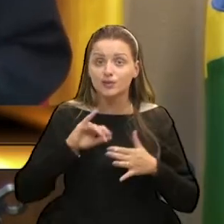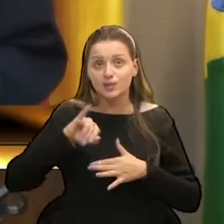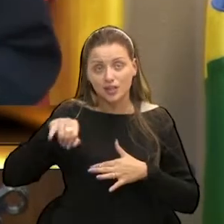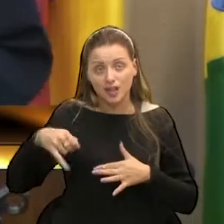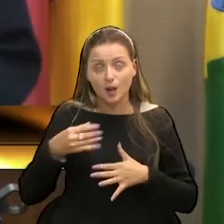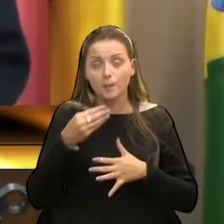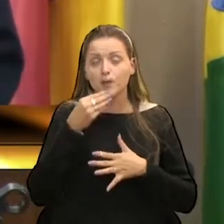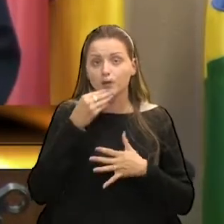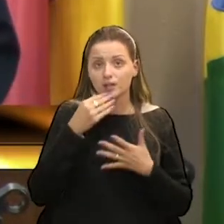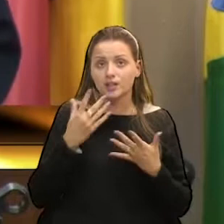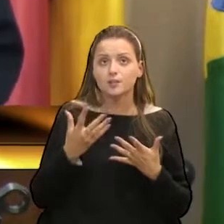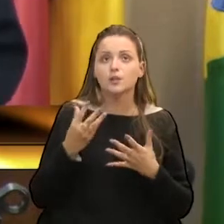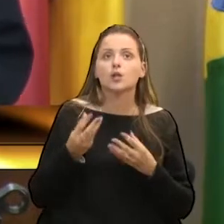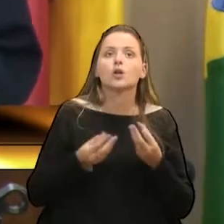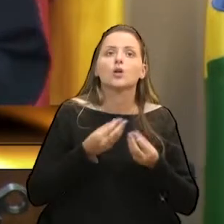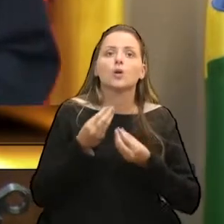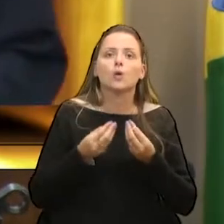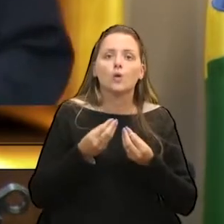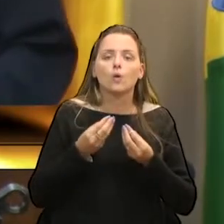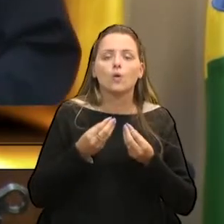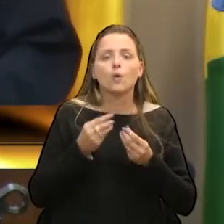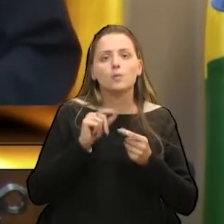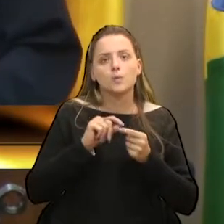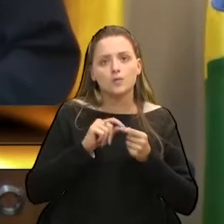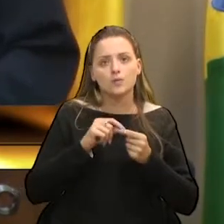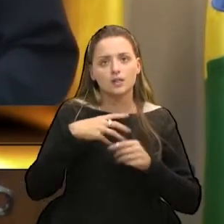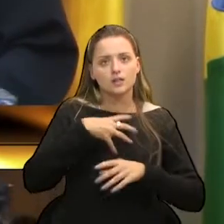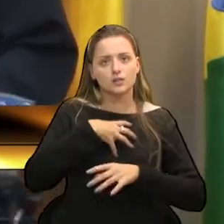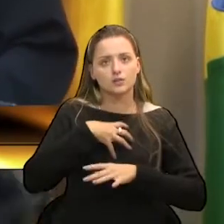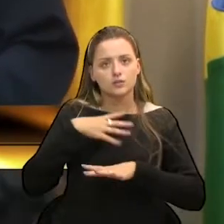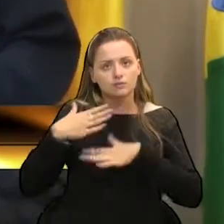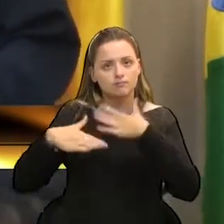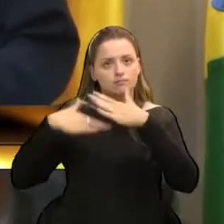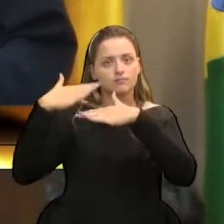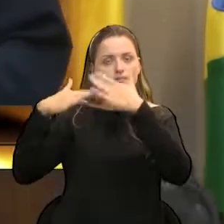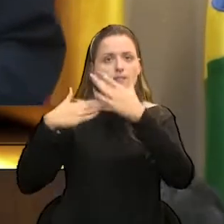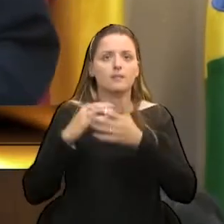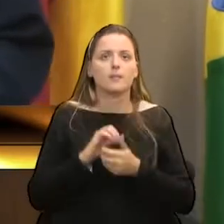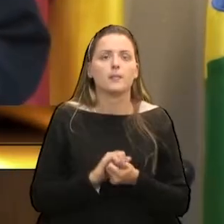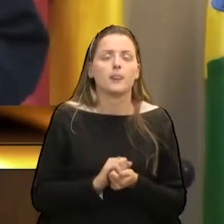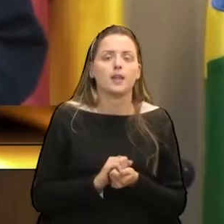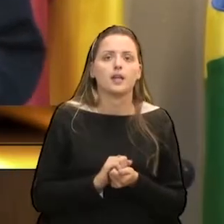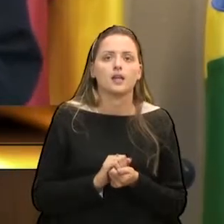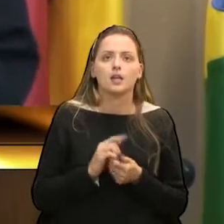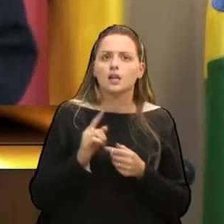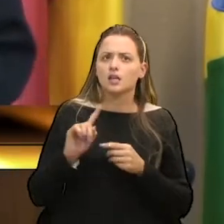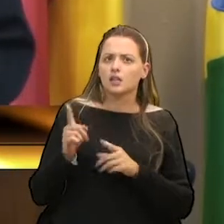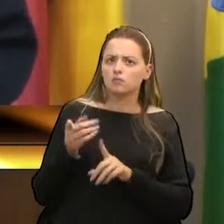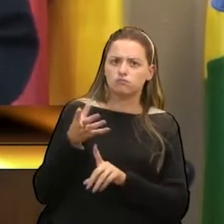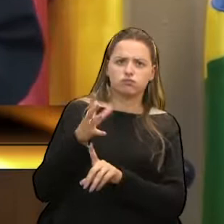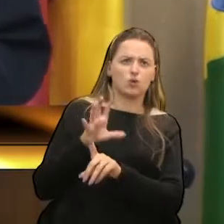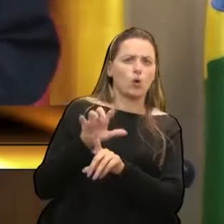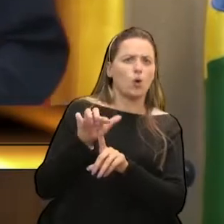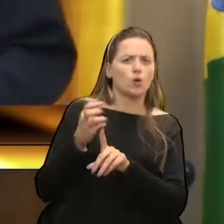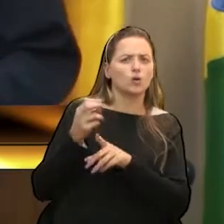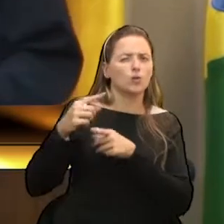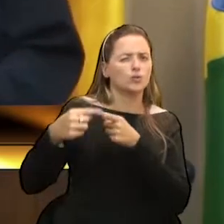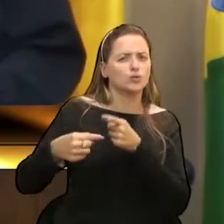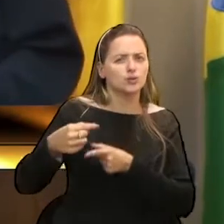como instrumento para nosso crescimento. Mesmo contradizê-lo, discutir com ele,